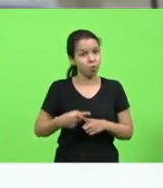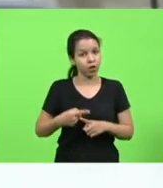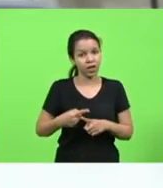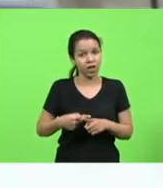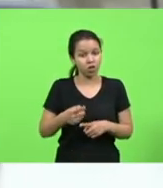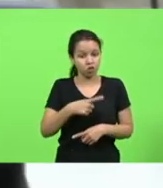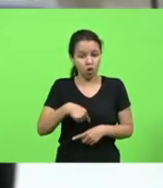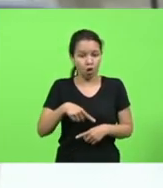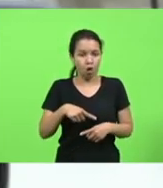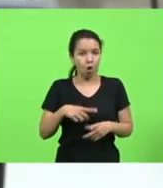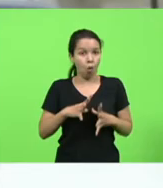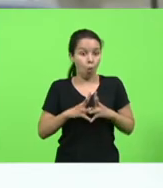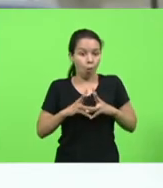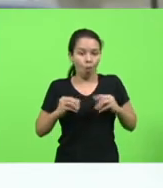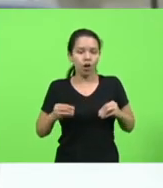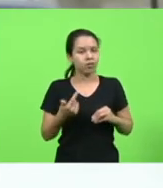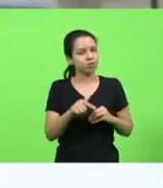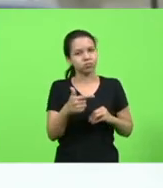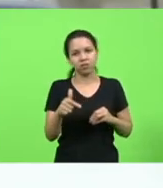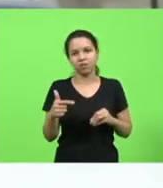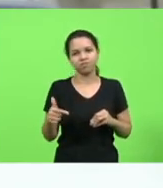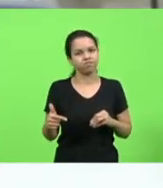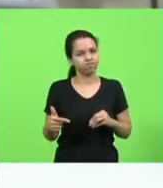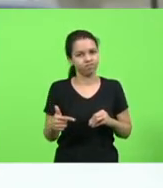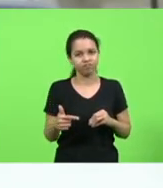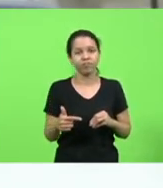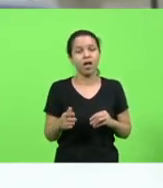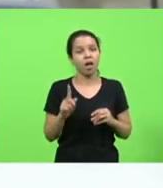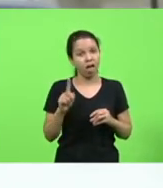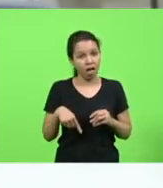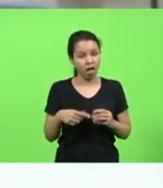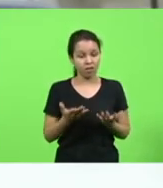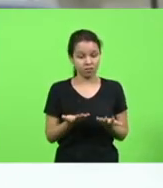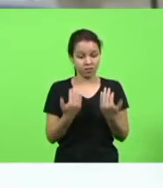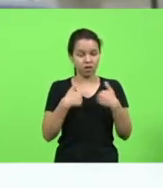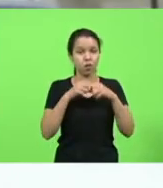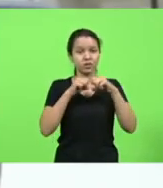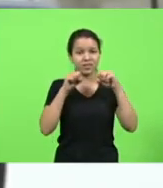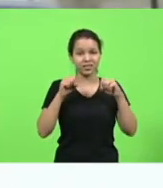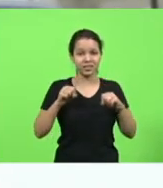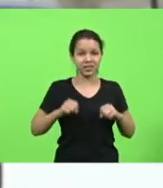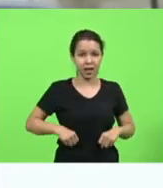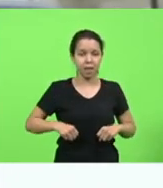cura, só tem tratamento e afeta diretamente o nosso sistema nervoso. Então,